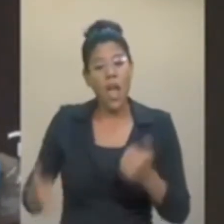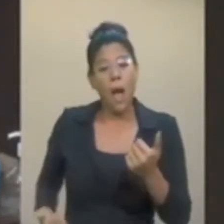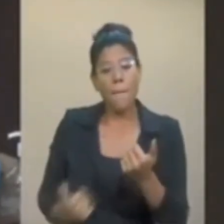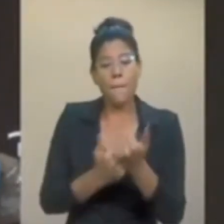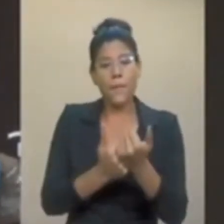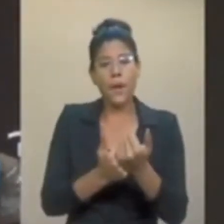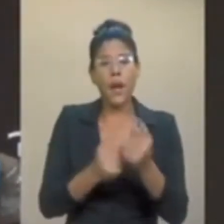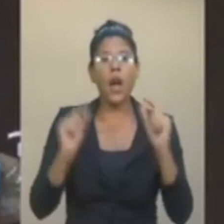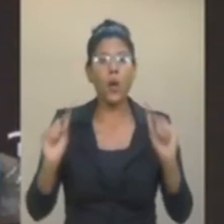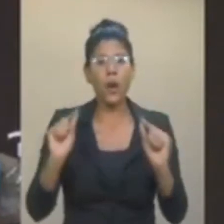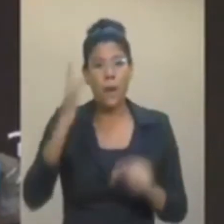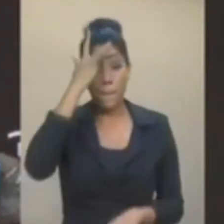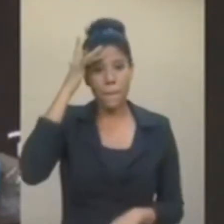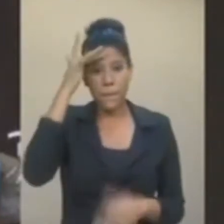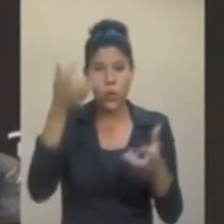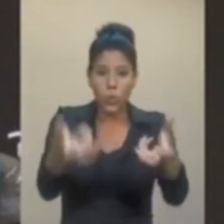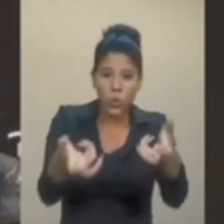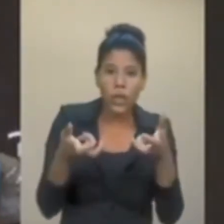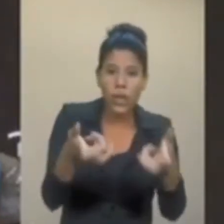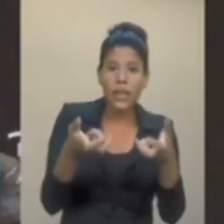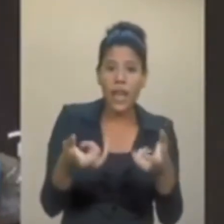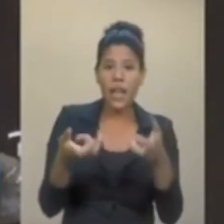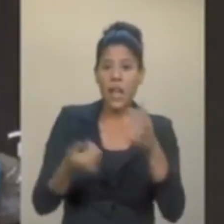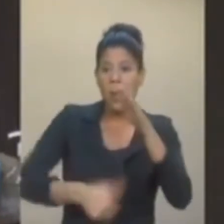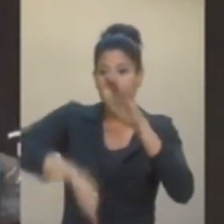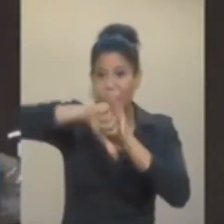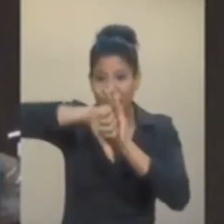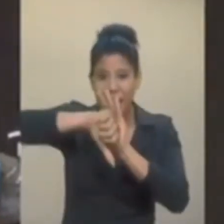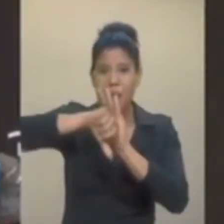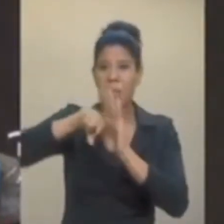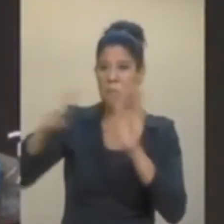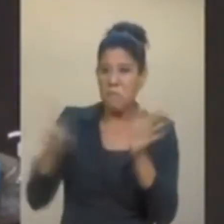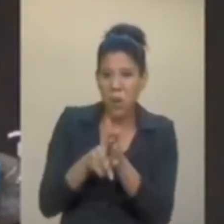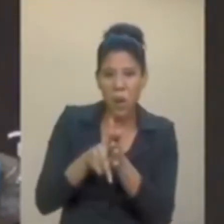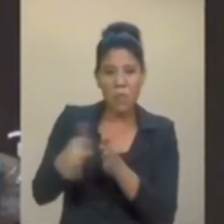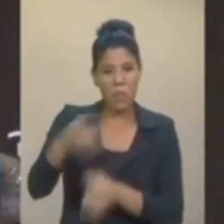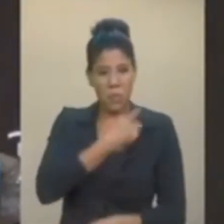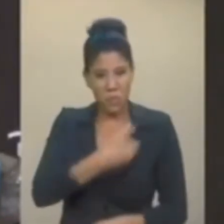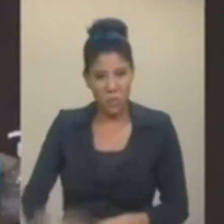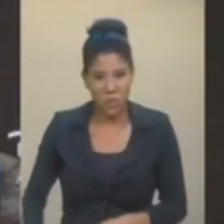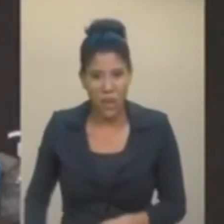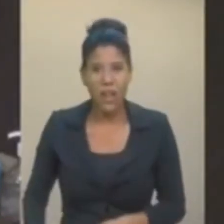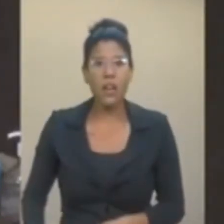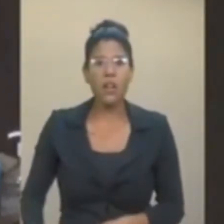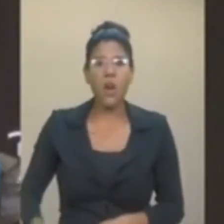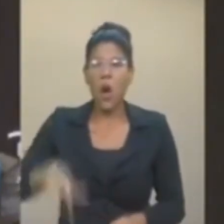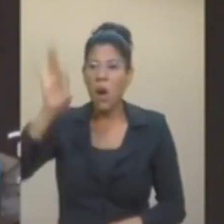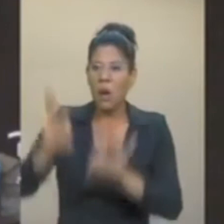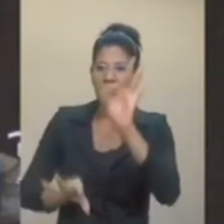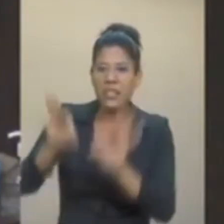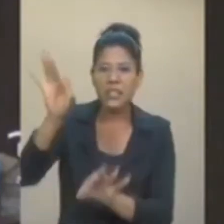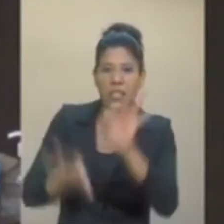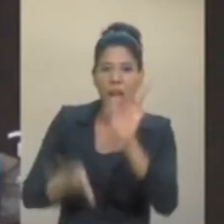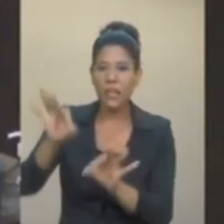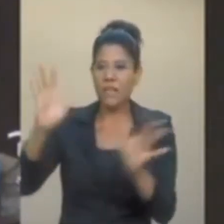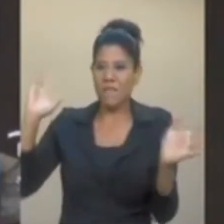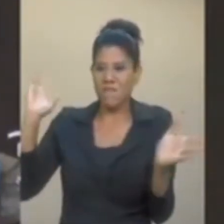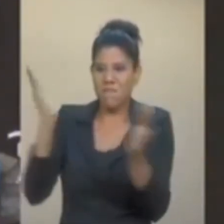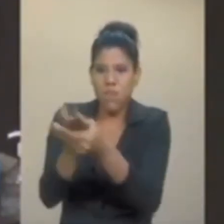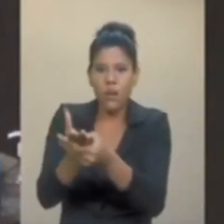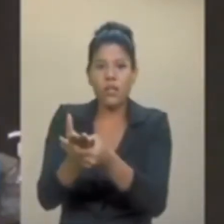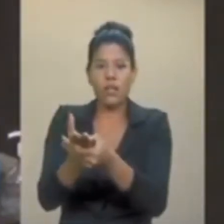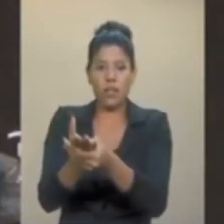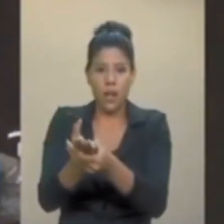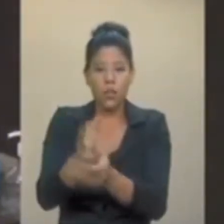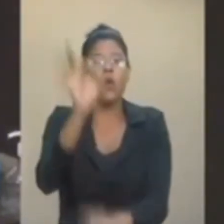que querem ver os crimes de genocídio e extermínio perpetrados por este governo processados nos